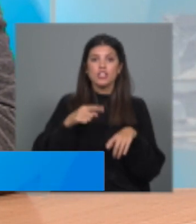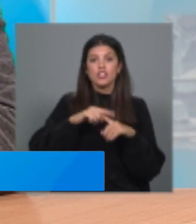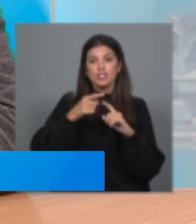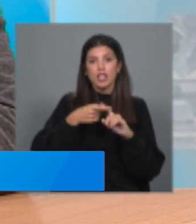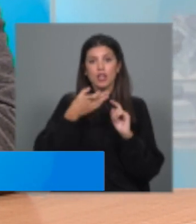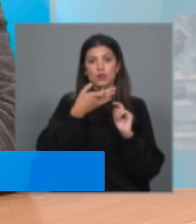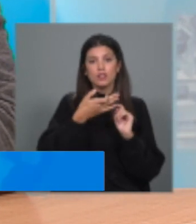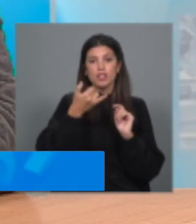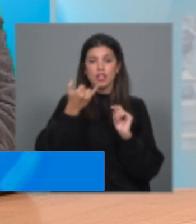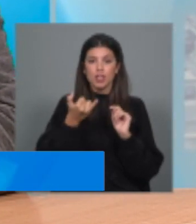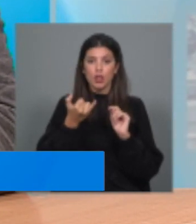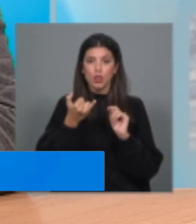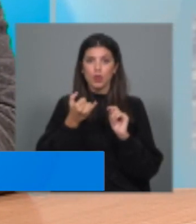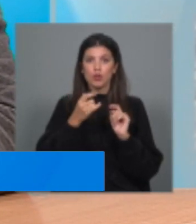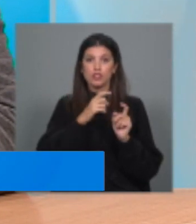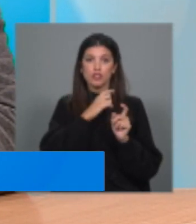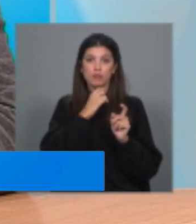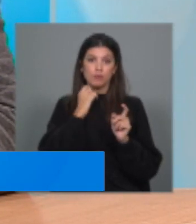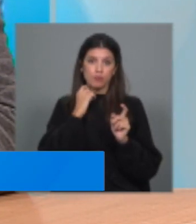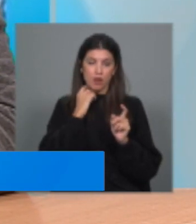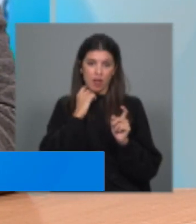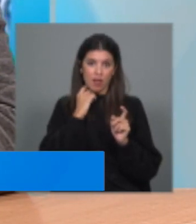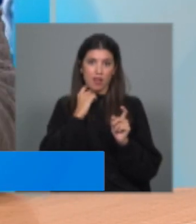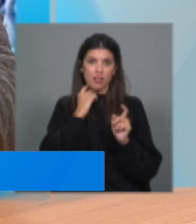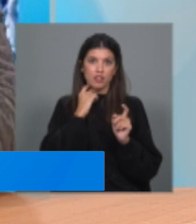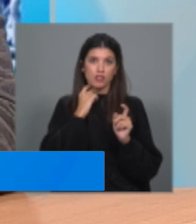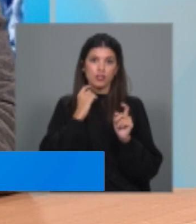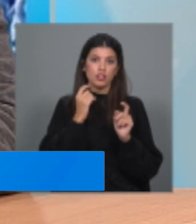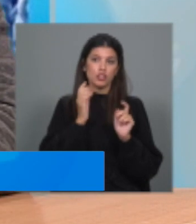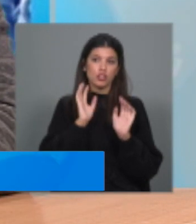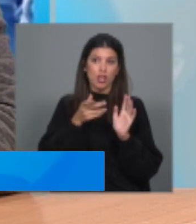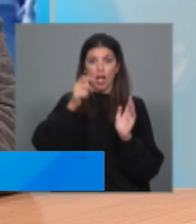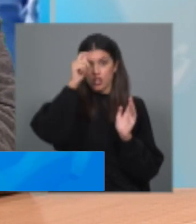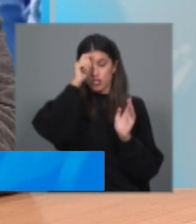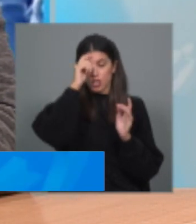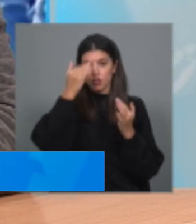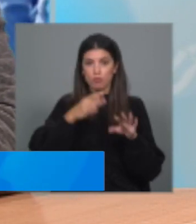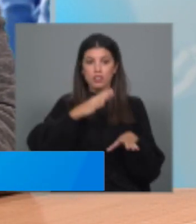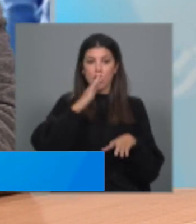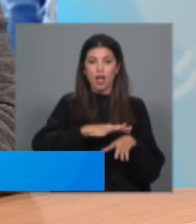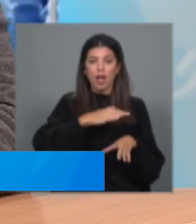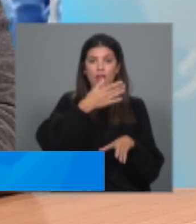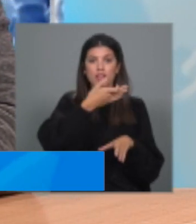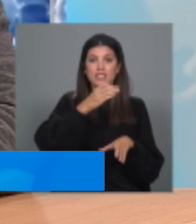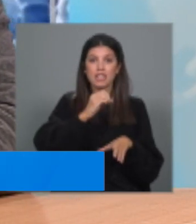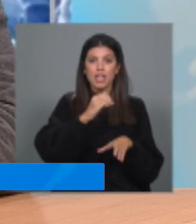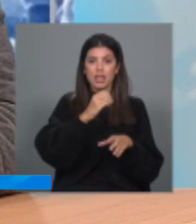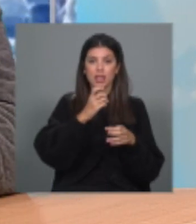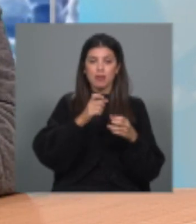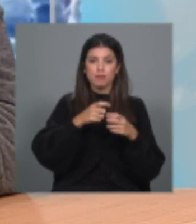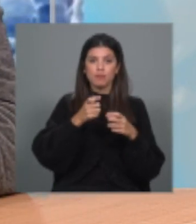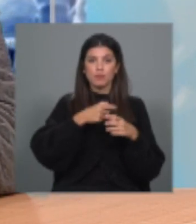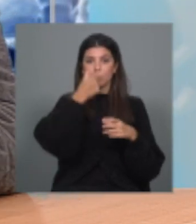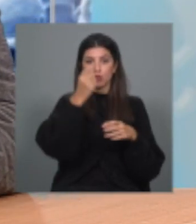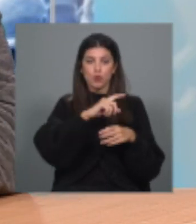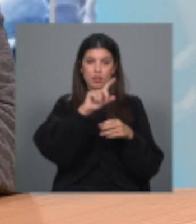que 2 estão já numa etapa de estágio, mas estão 70 residentes habitualmente. Sim, com os